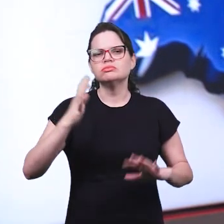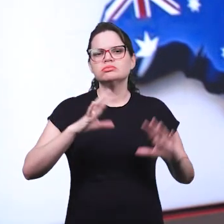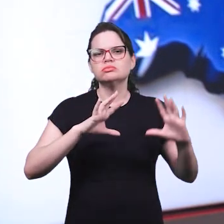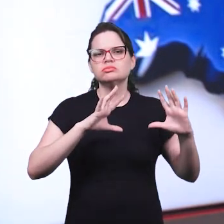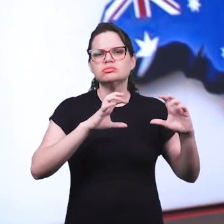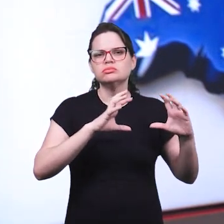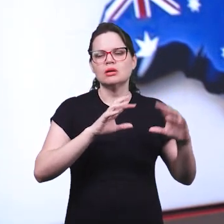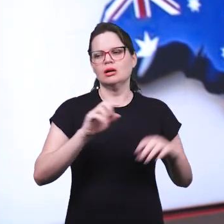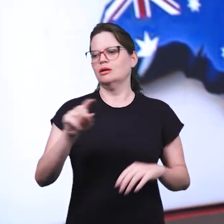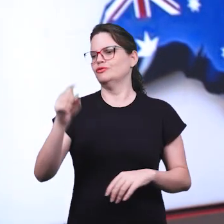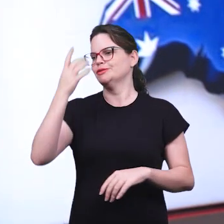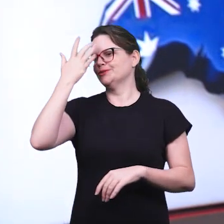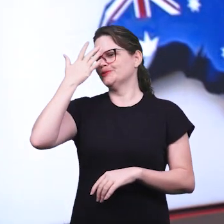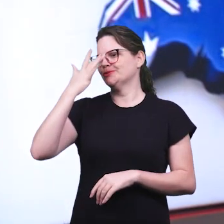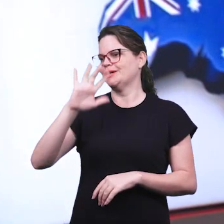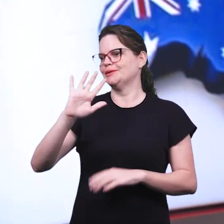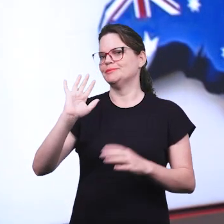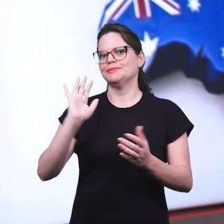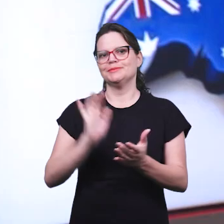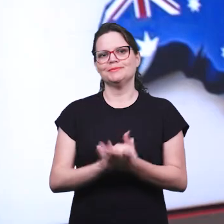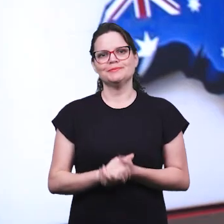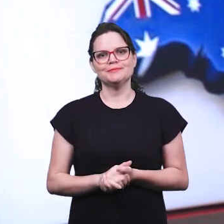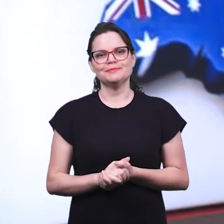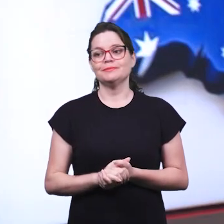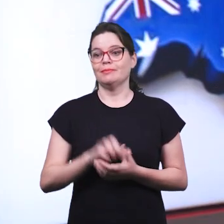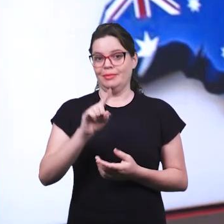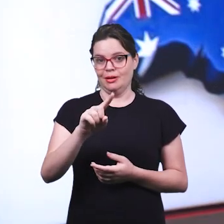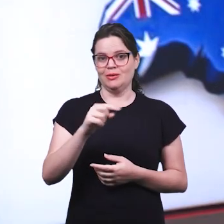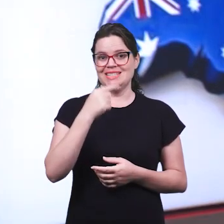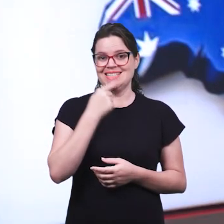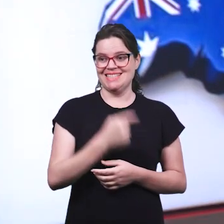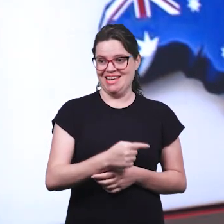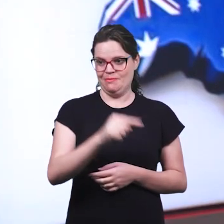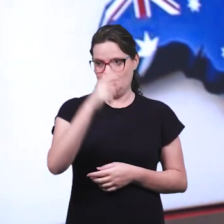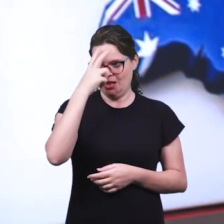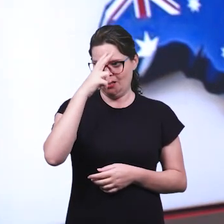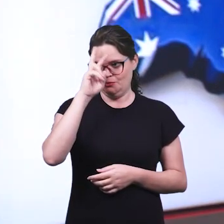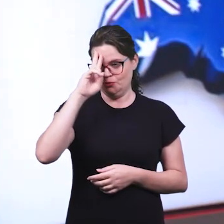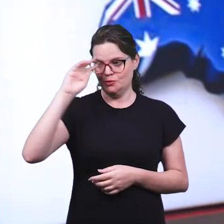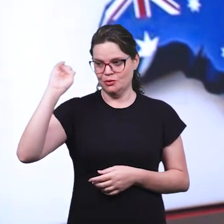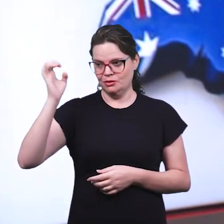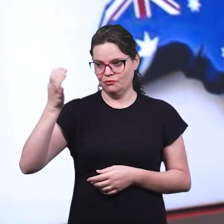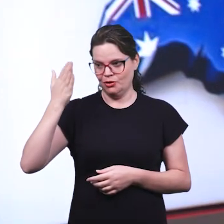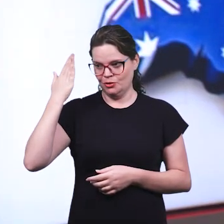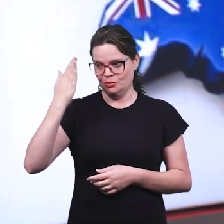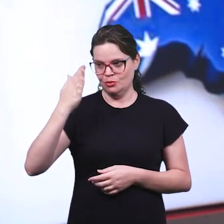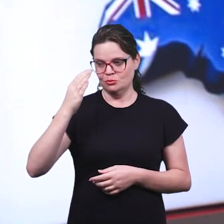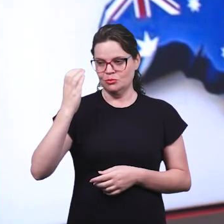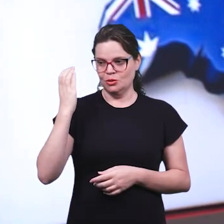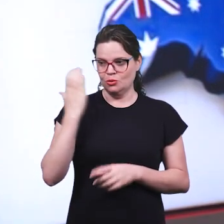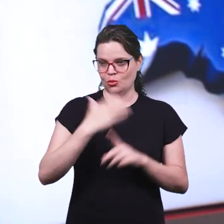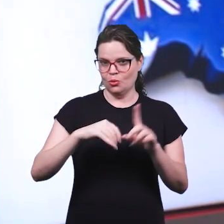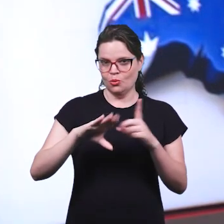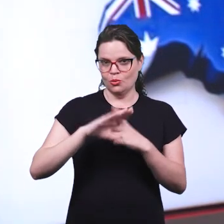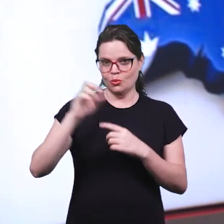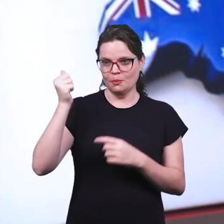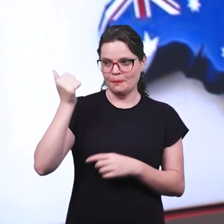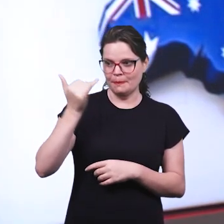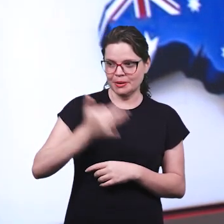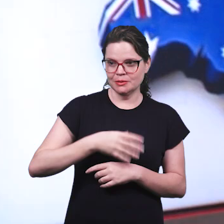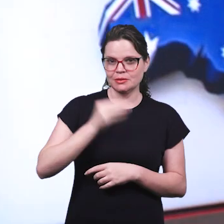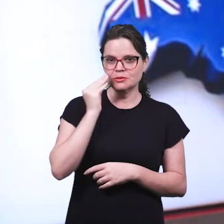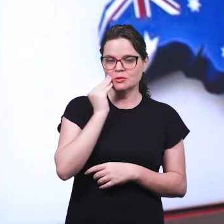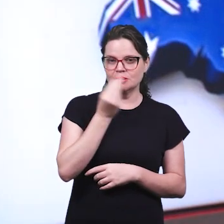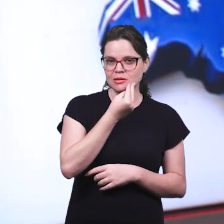disse: vocês não vão acreditar. Depois daquela semana de oração e